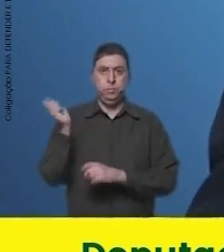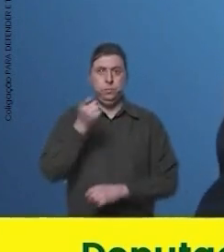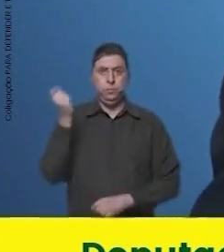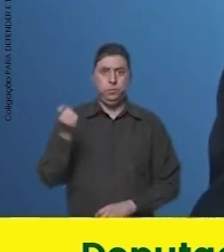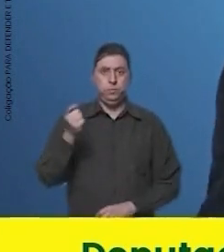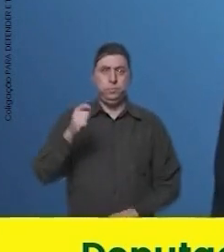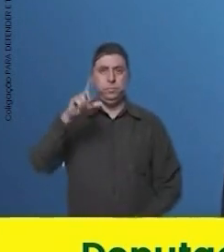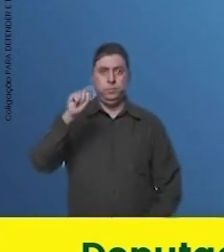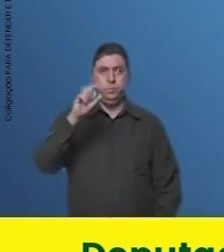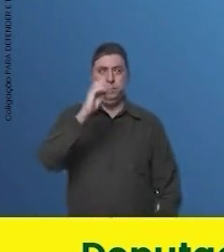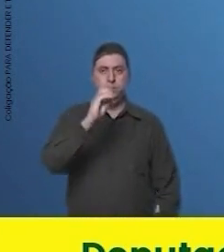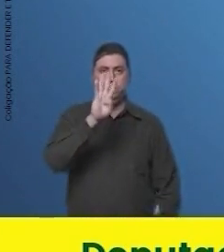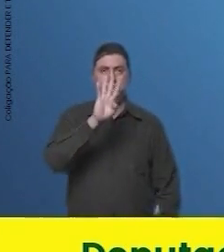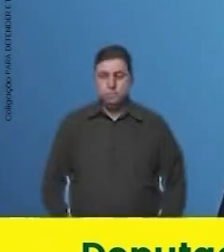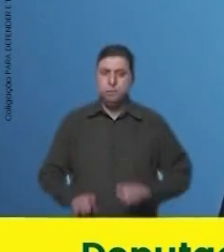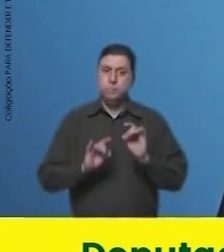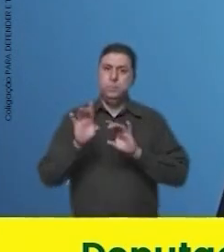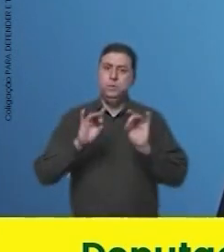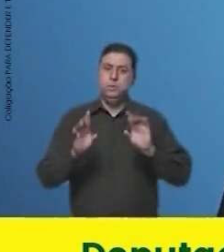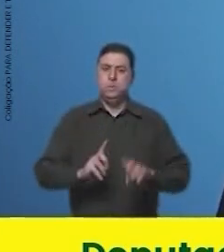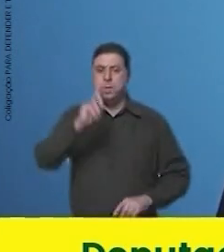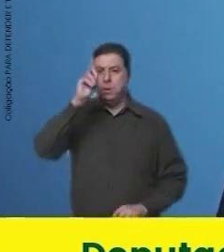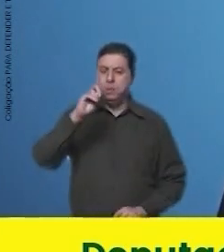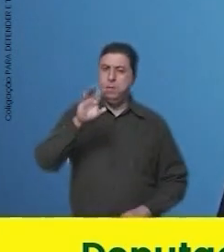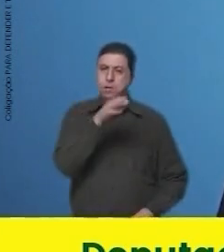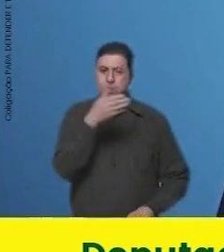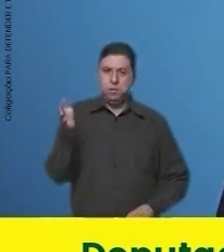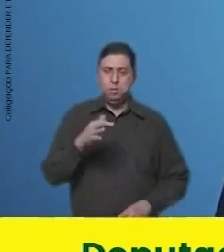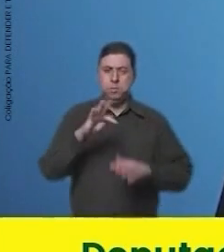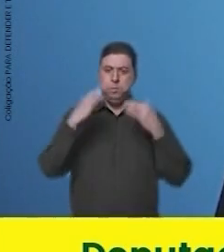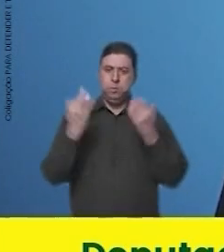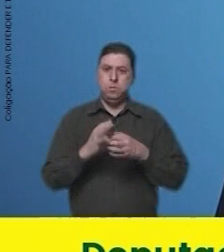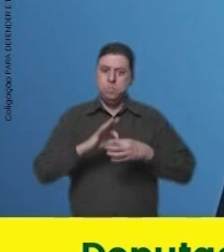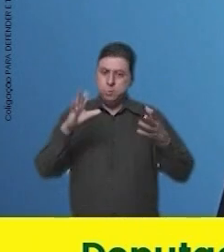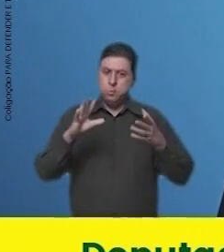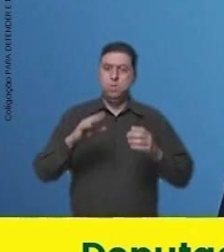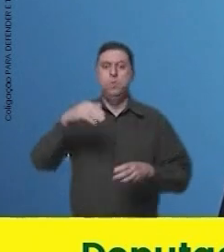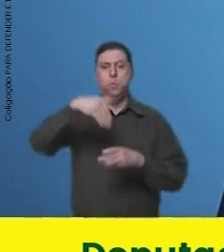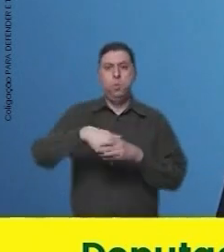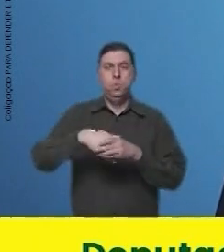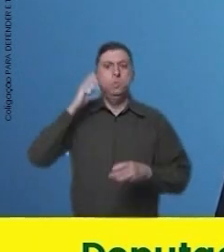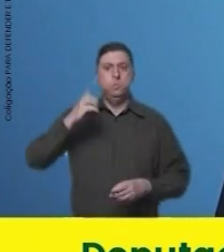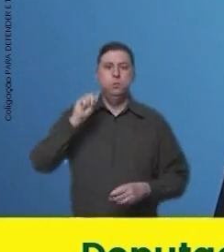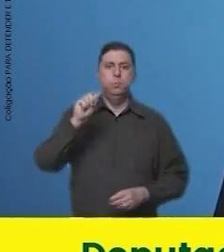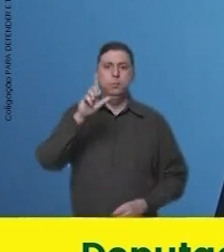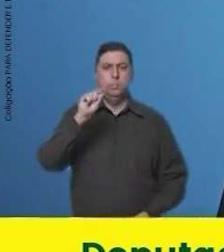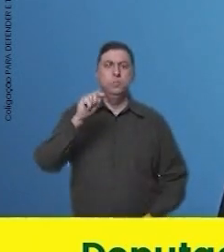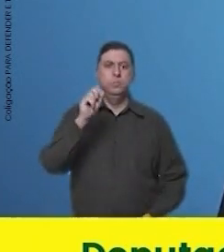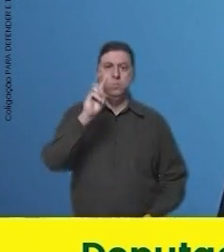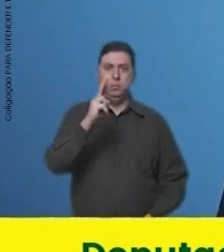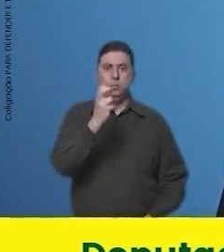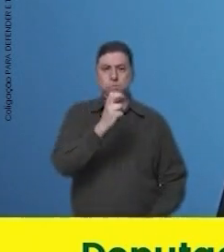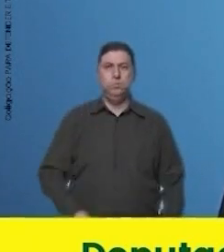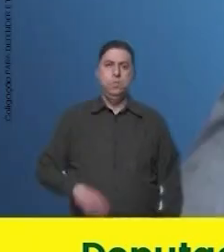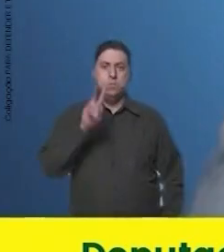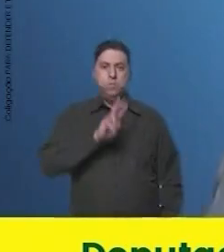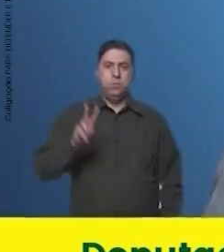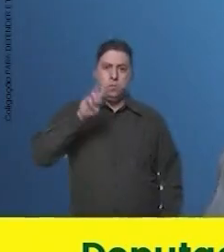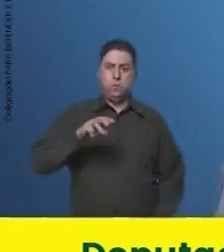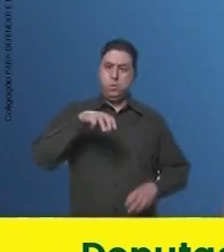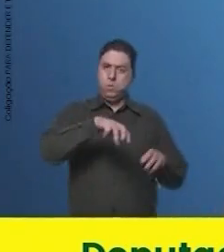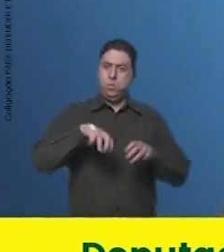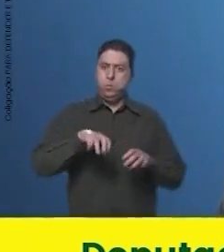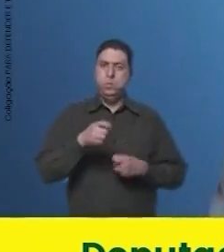vote 10040. Pelos princípios Deus, Pátria, Família e Liberdade, vote Vinícius Carvalho, 10255.